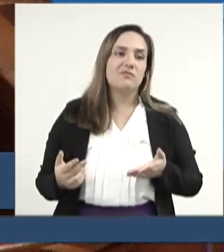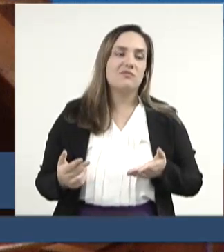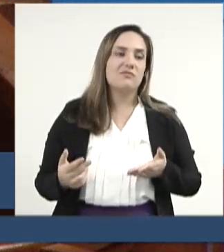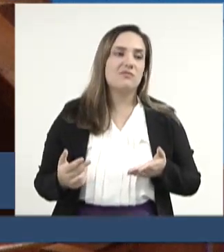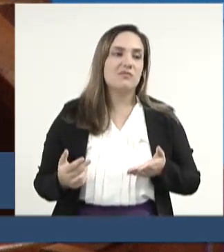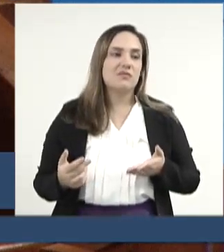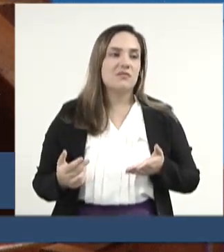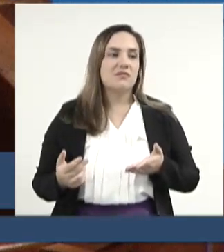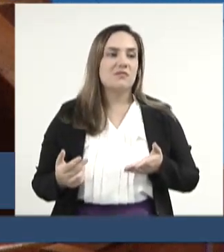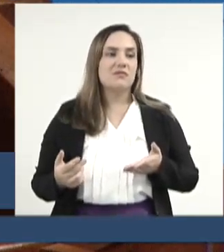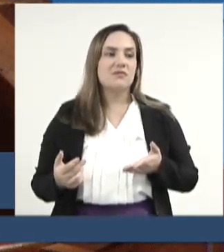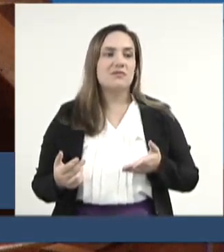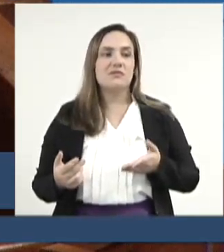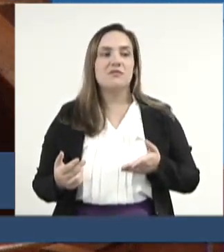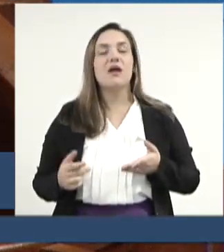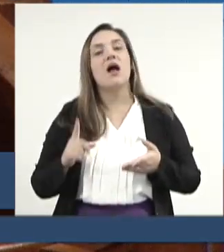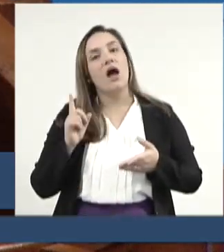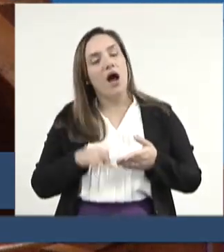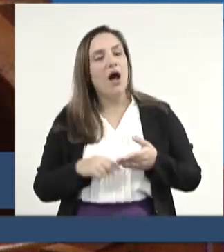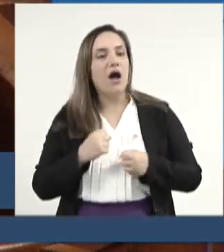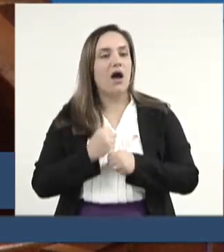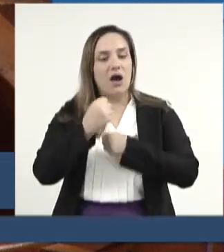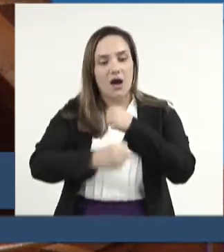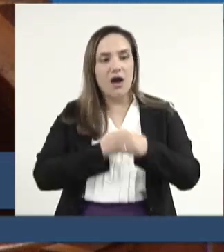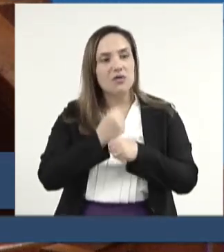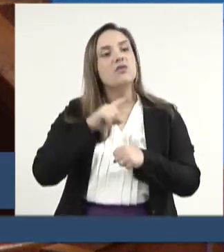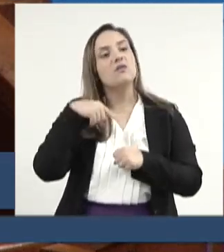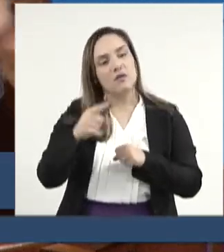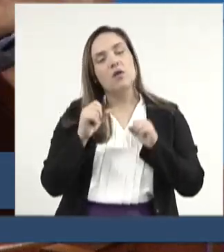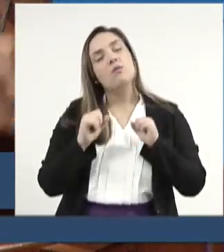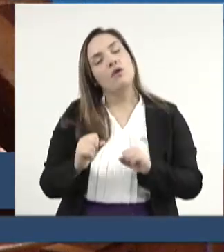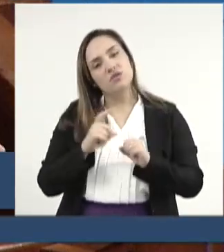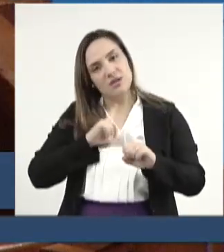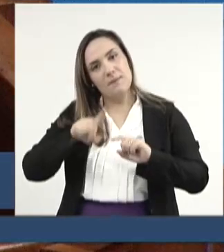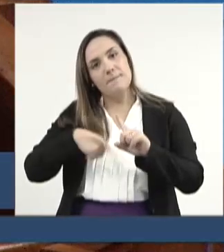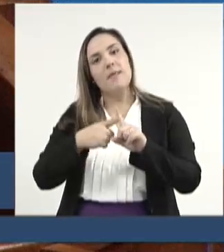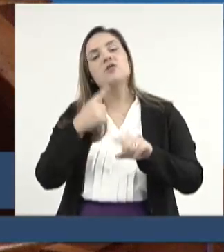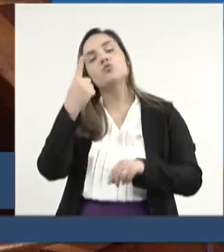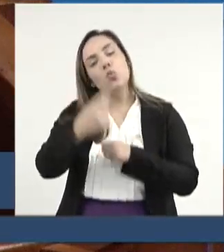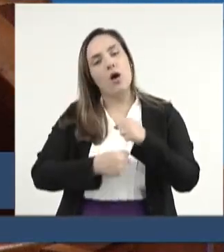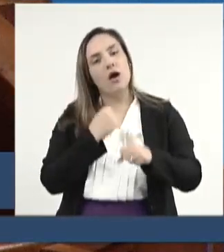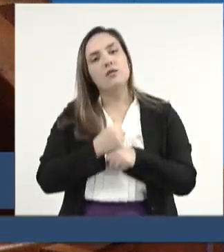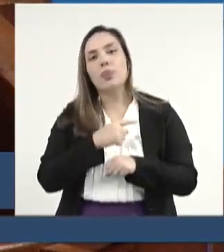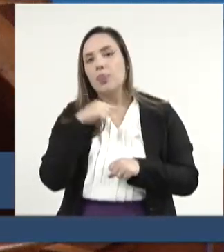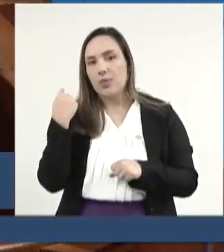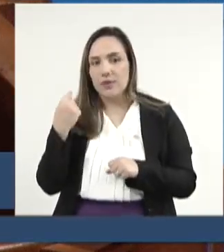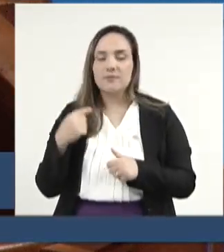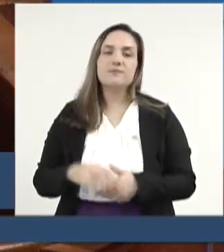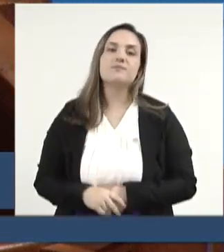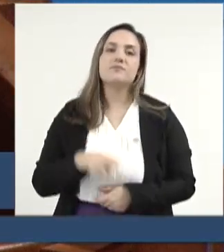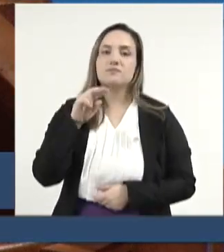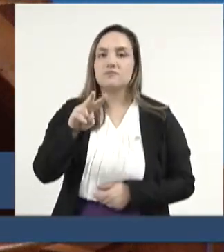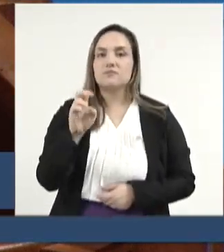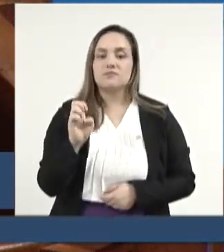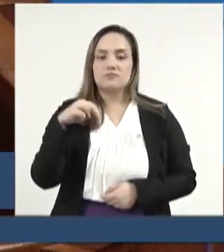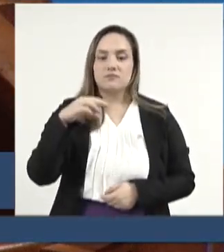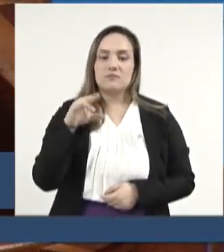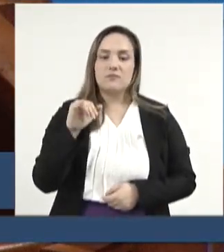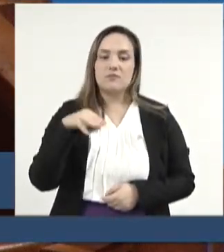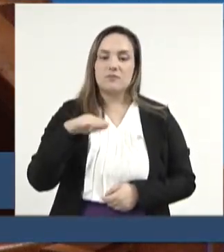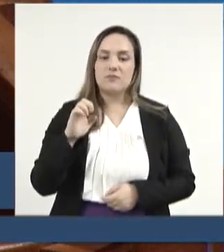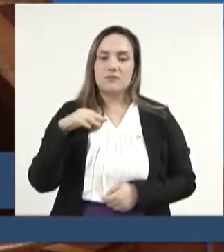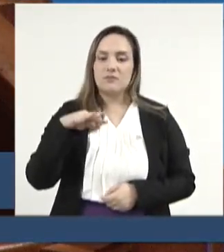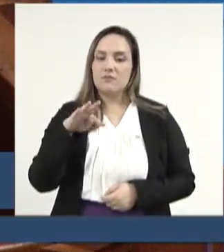serão prorrogadas para o ano subsequente ao vencimento da última. Paga-se o juro para o vencimento da última. E